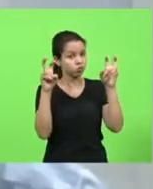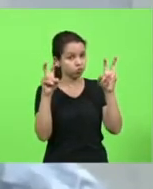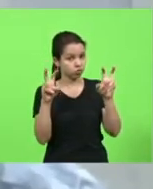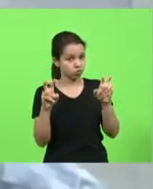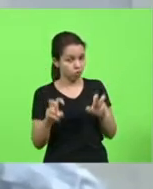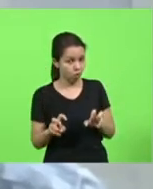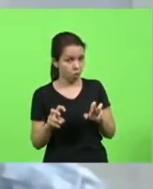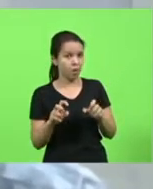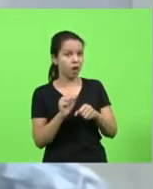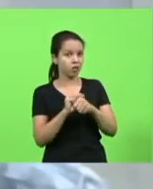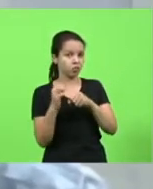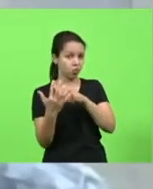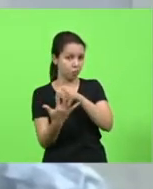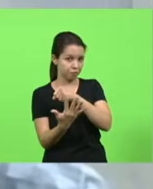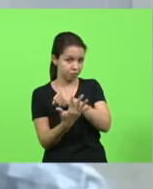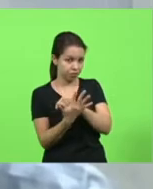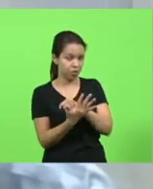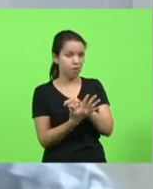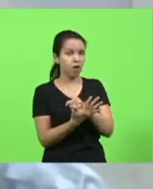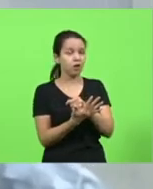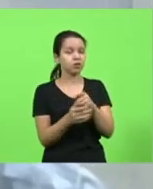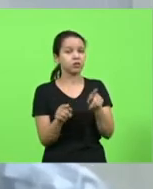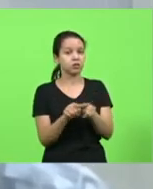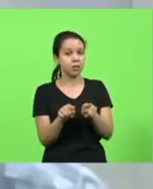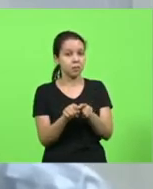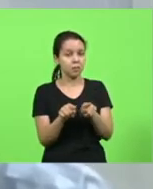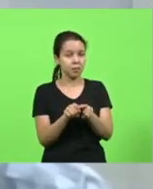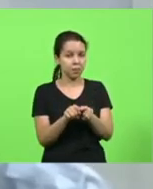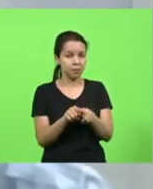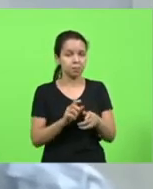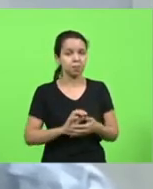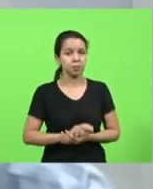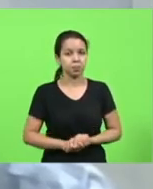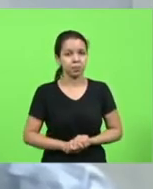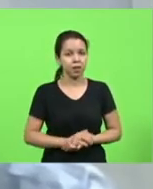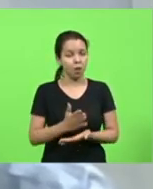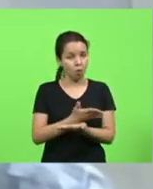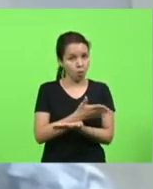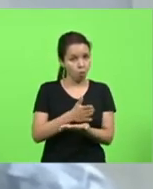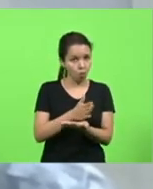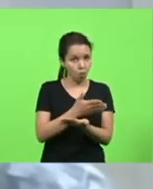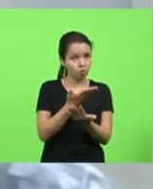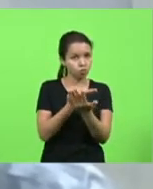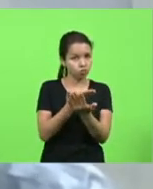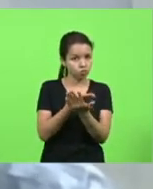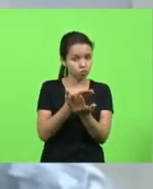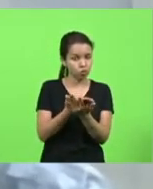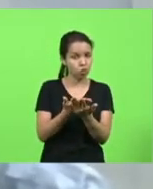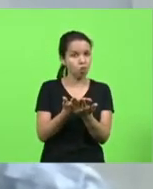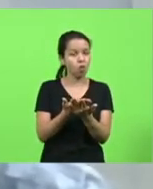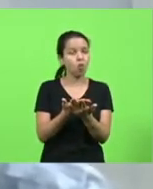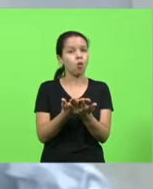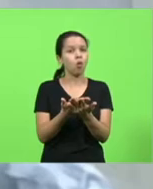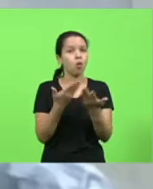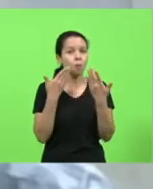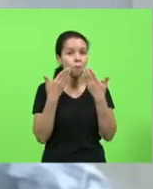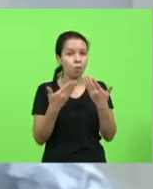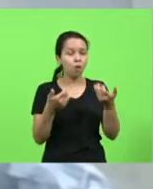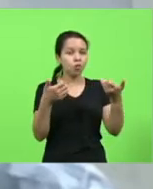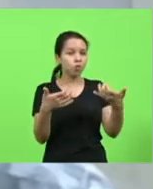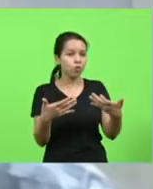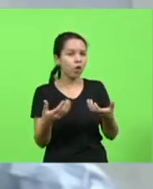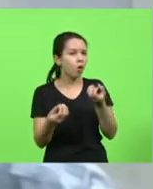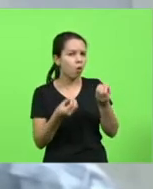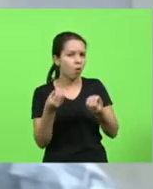desta doença. Alguns desses estudos vêm descrevendo como a população com síndrome de